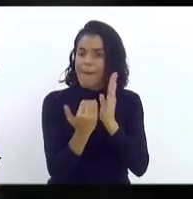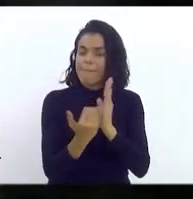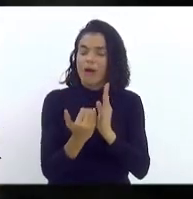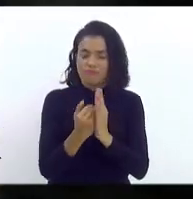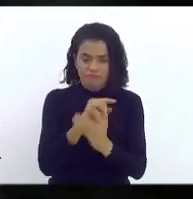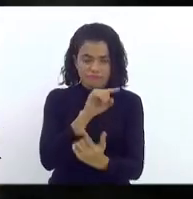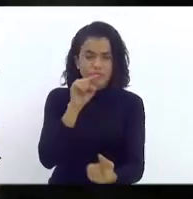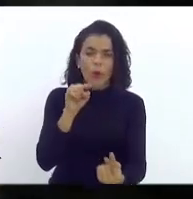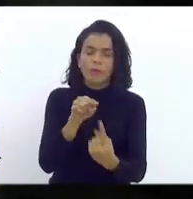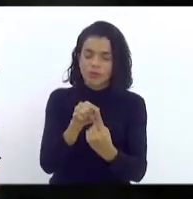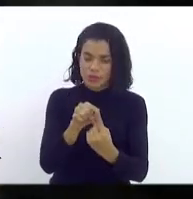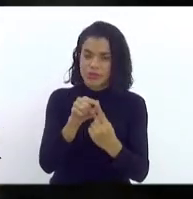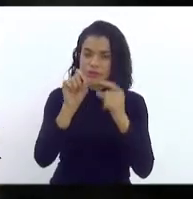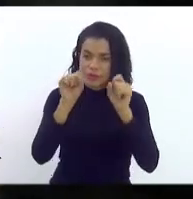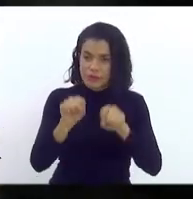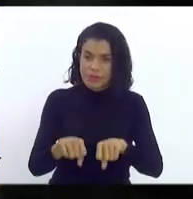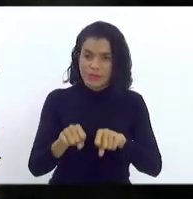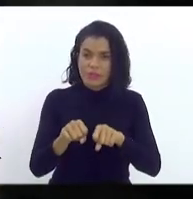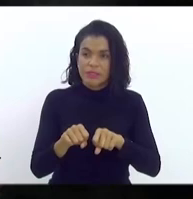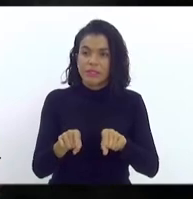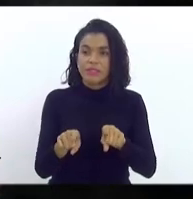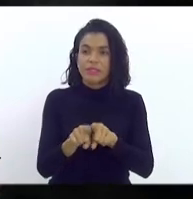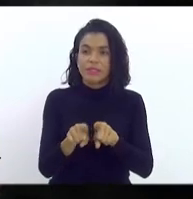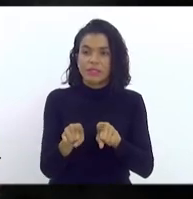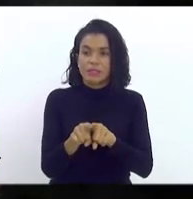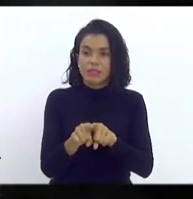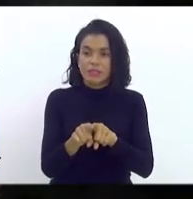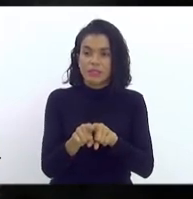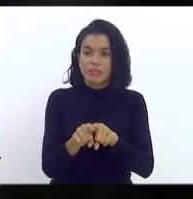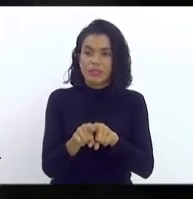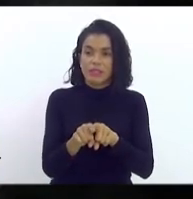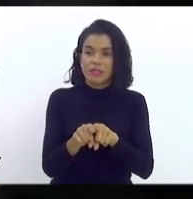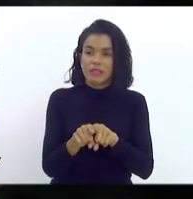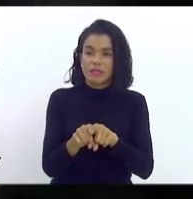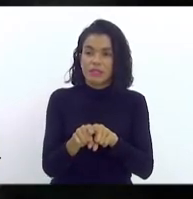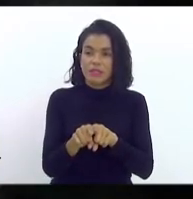metas do contrato de concessão. E também